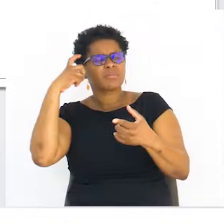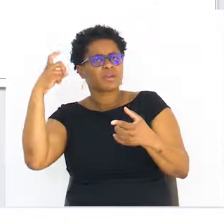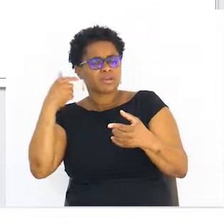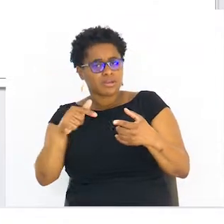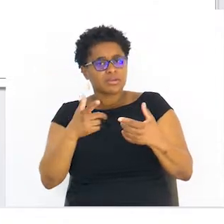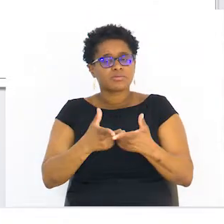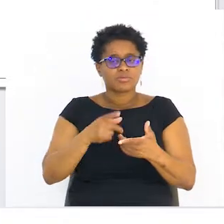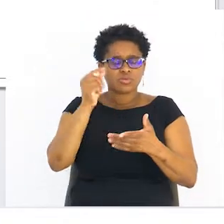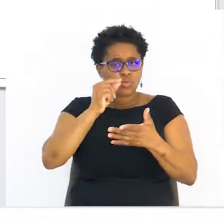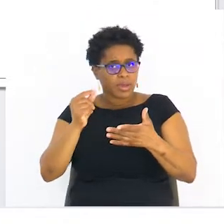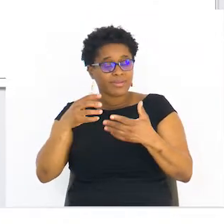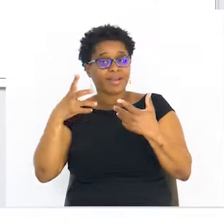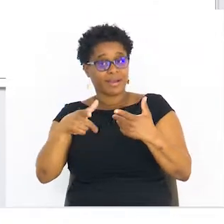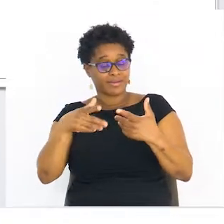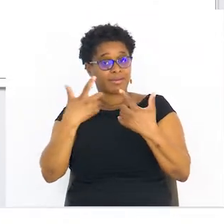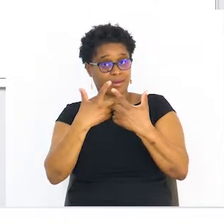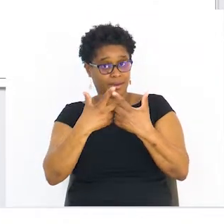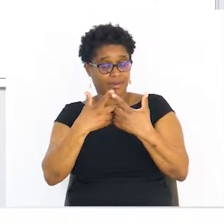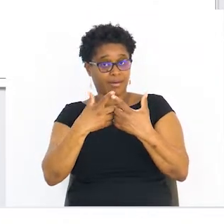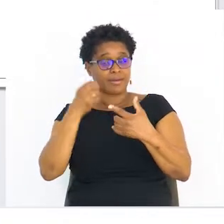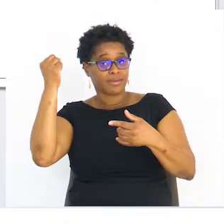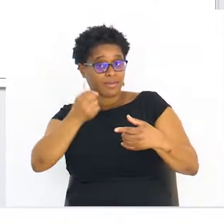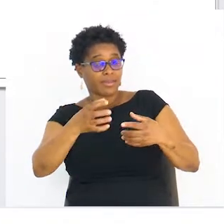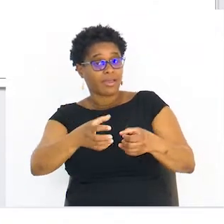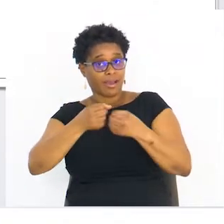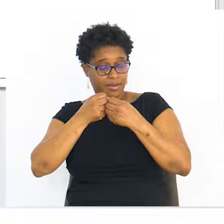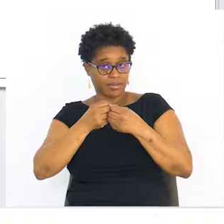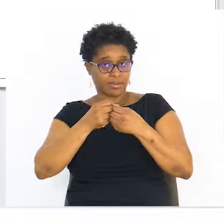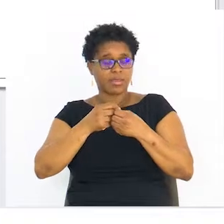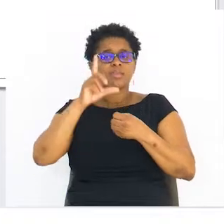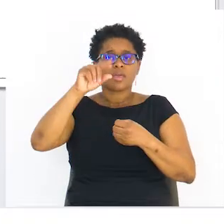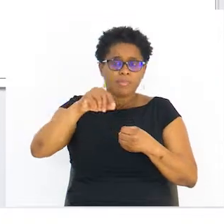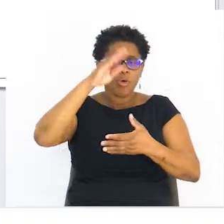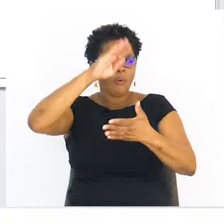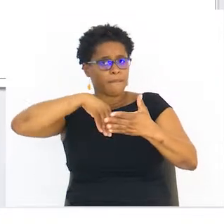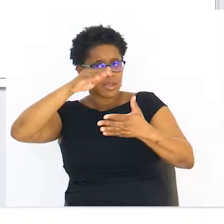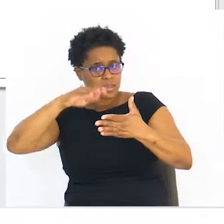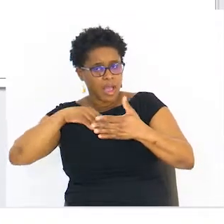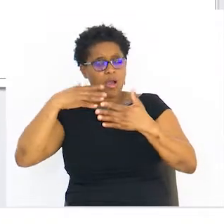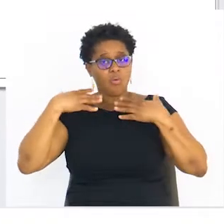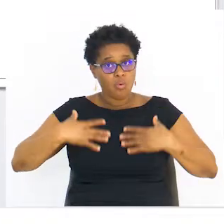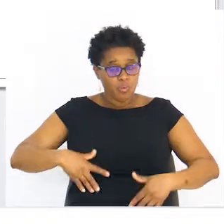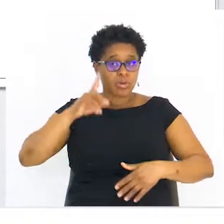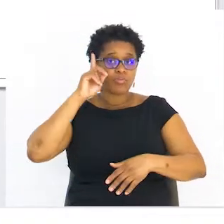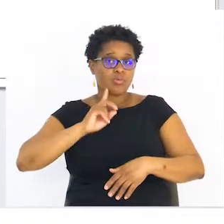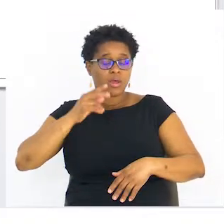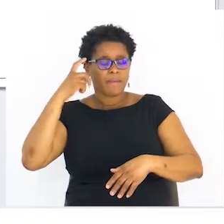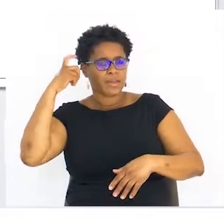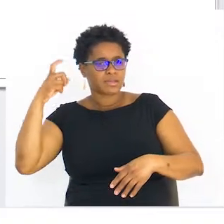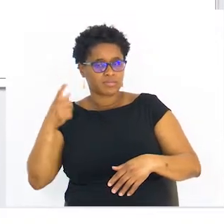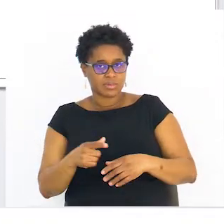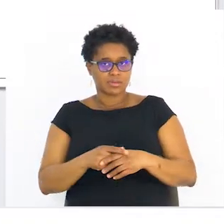uma figura de mulher, pensava que terá influência na fertilidade e